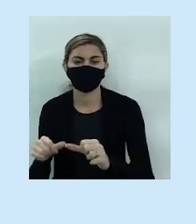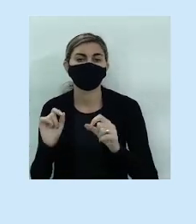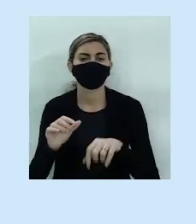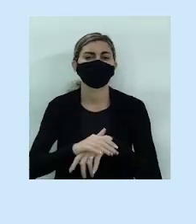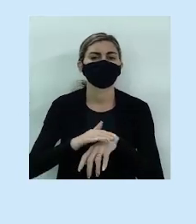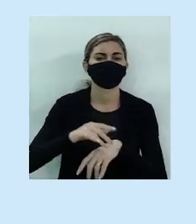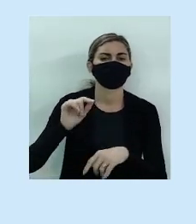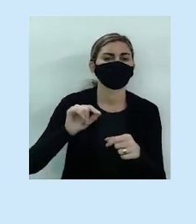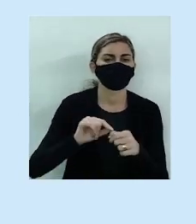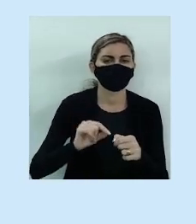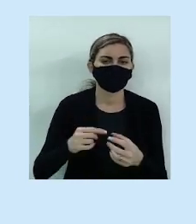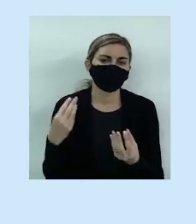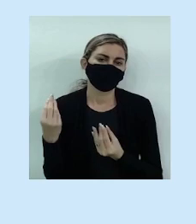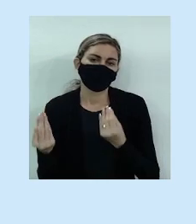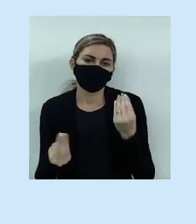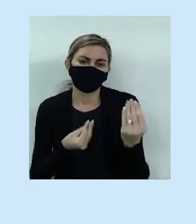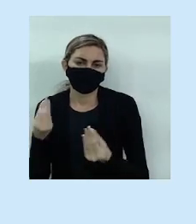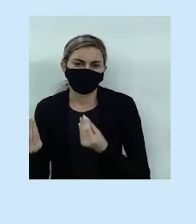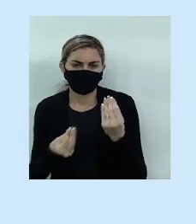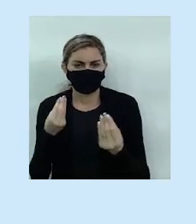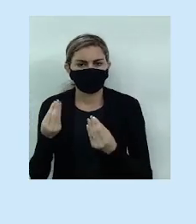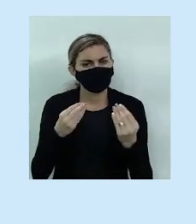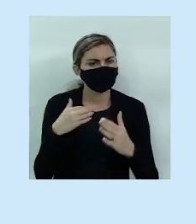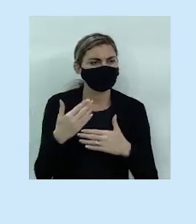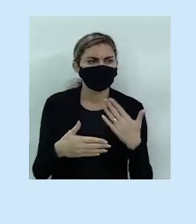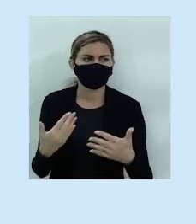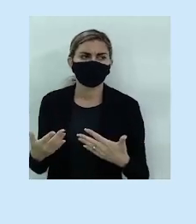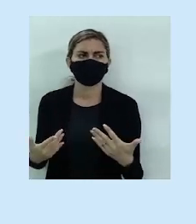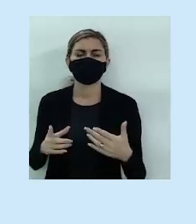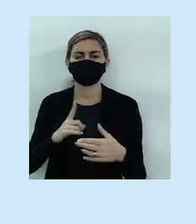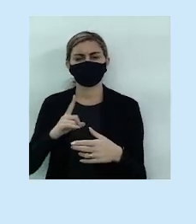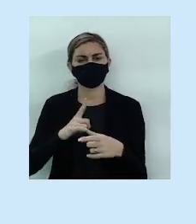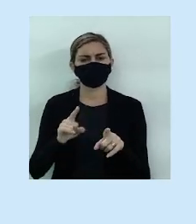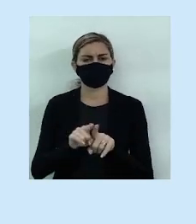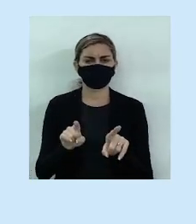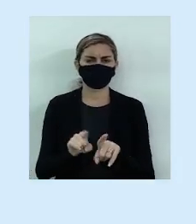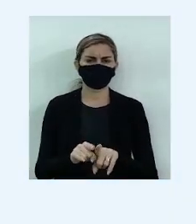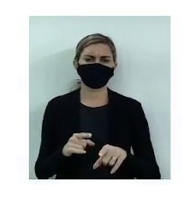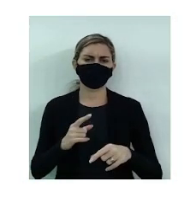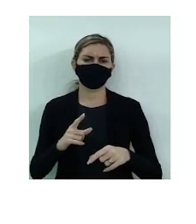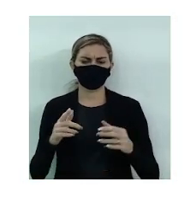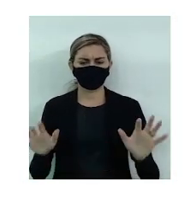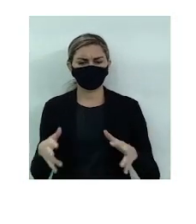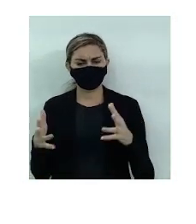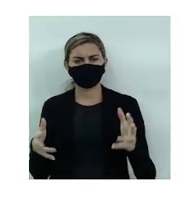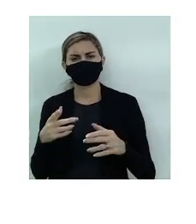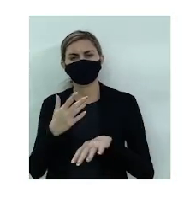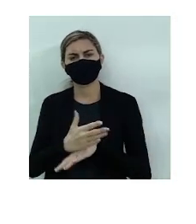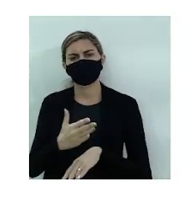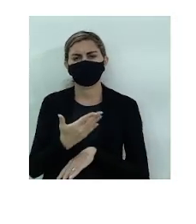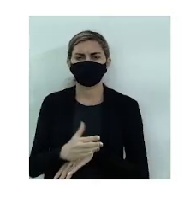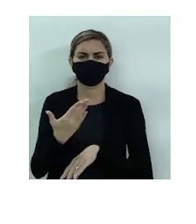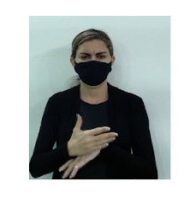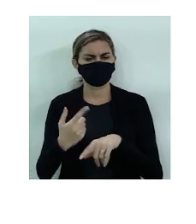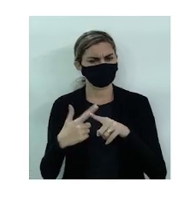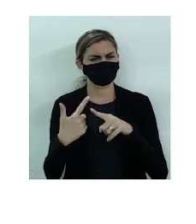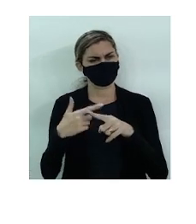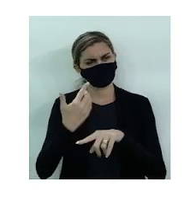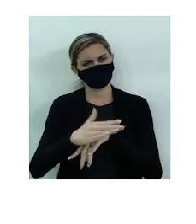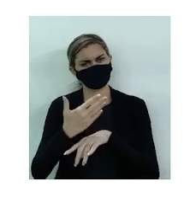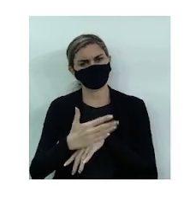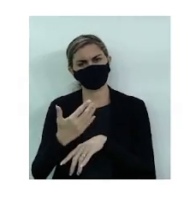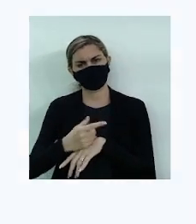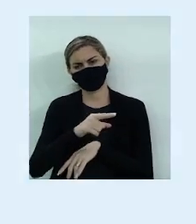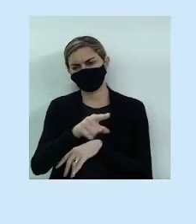fazer isso, como será esses procedimentos. Temos também o ponto da promoção de treinamento. Por que treinar?